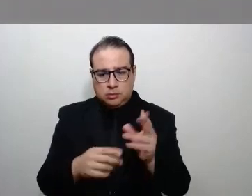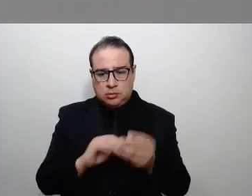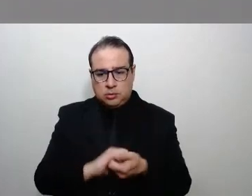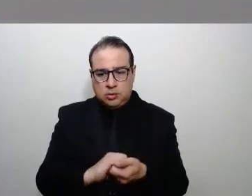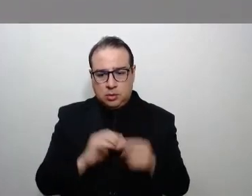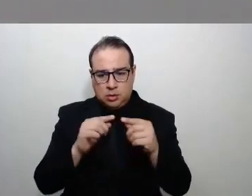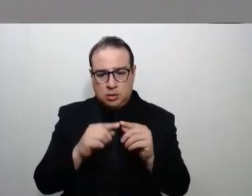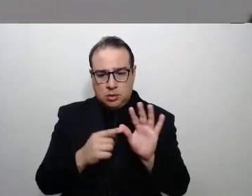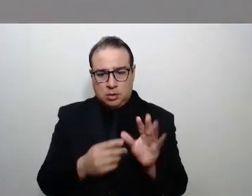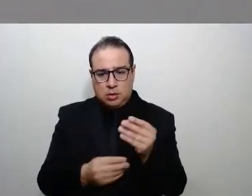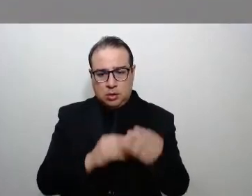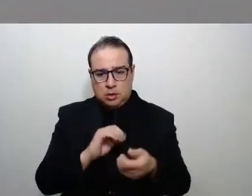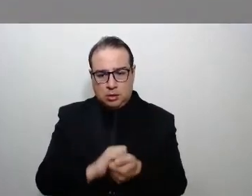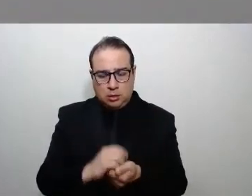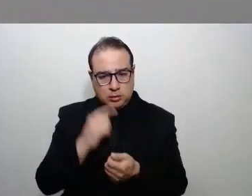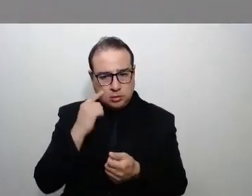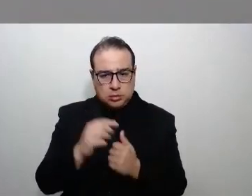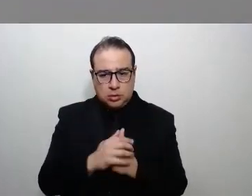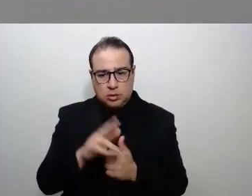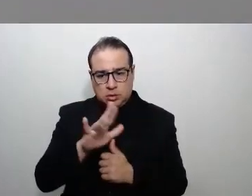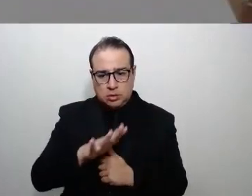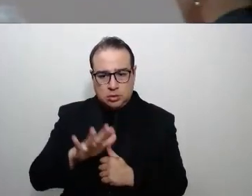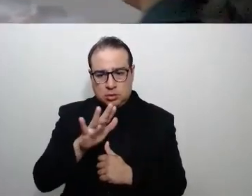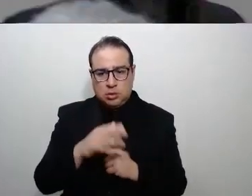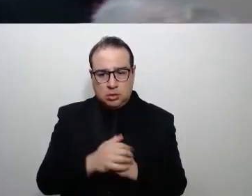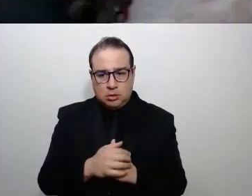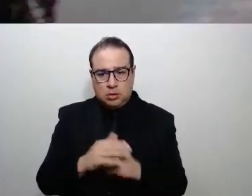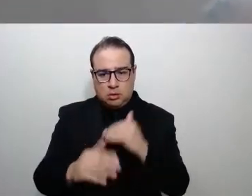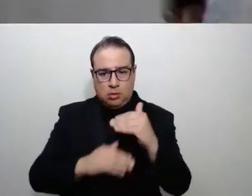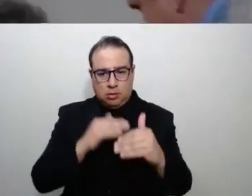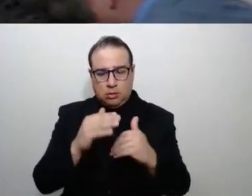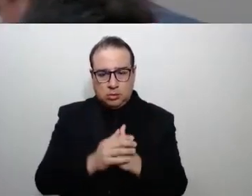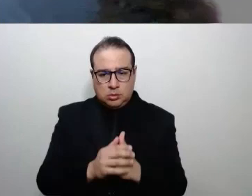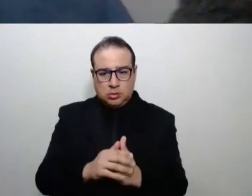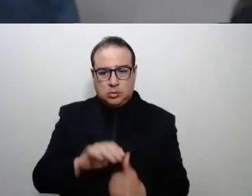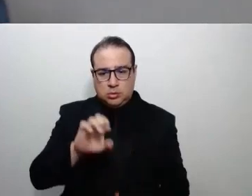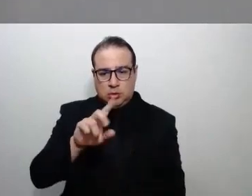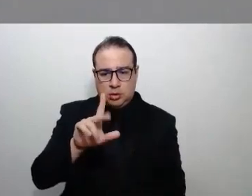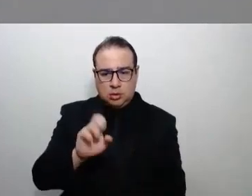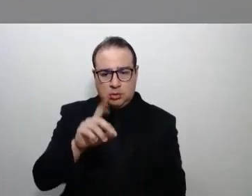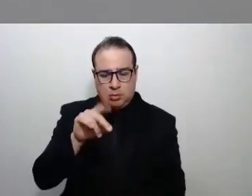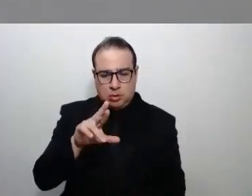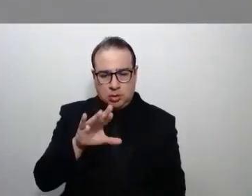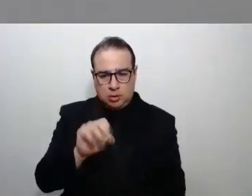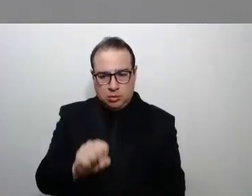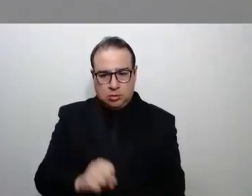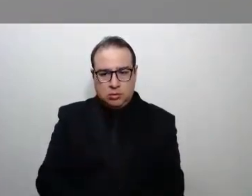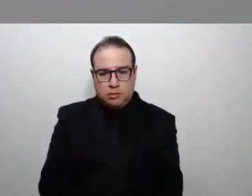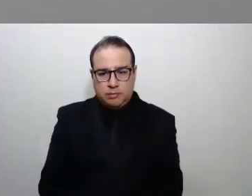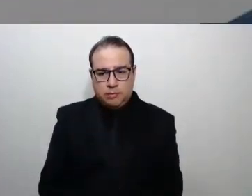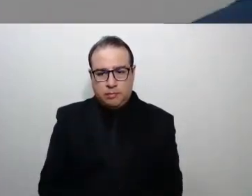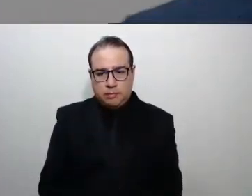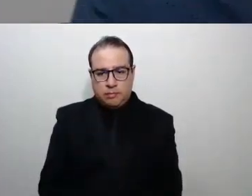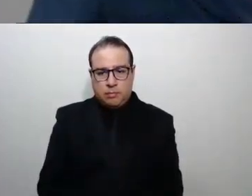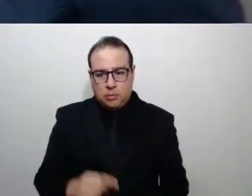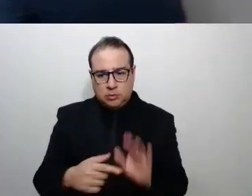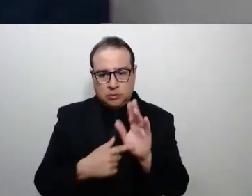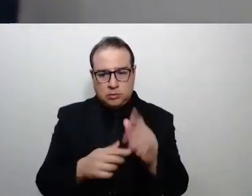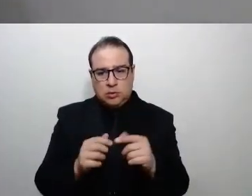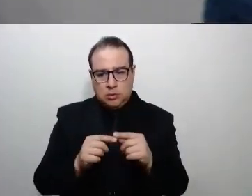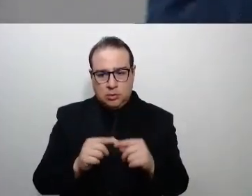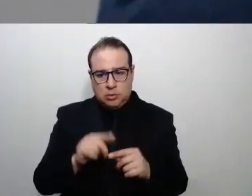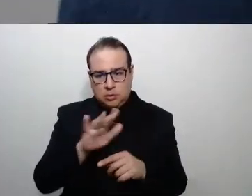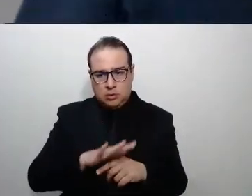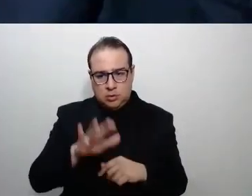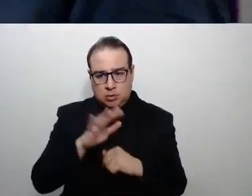da vigésima primeira região Desembargador eridson Medeiros Defensor Público Geral